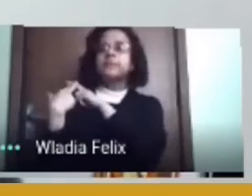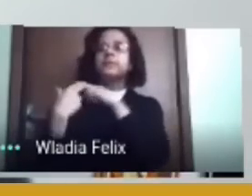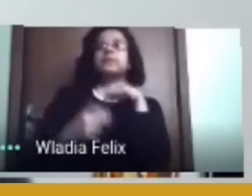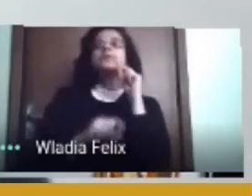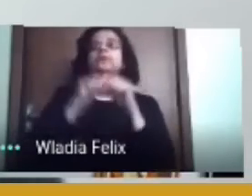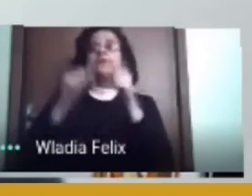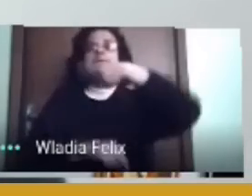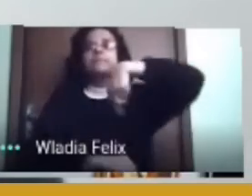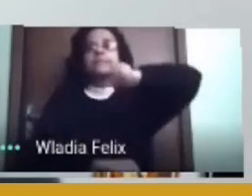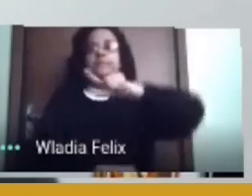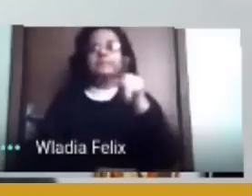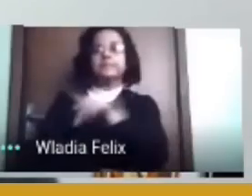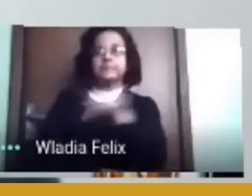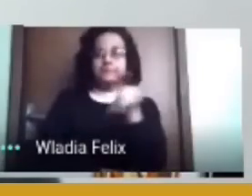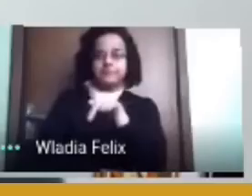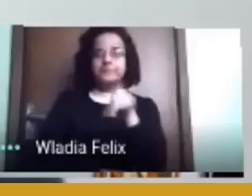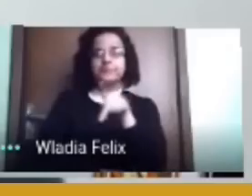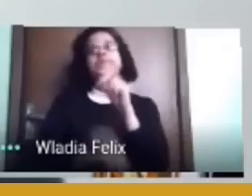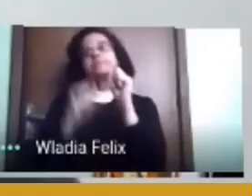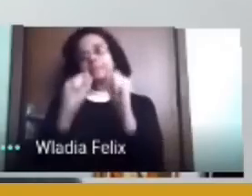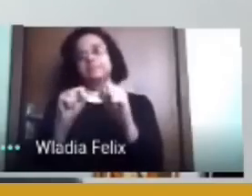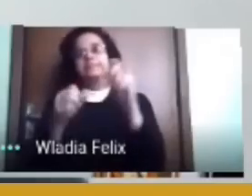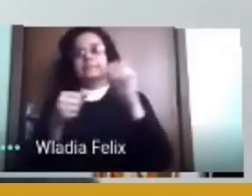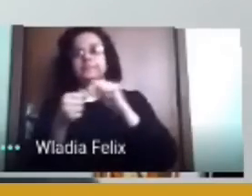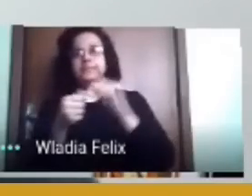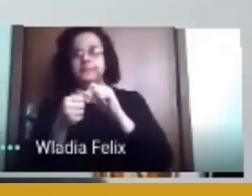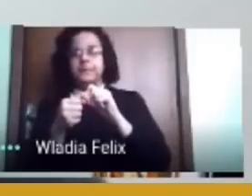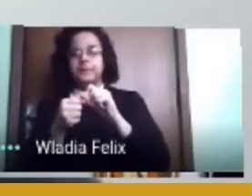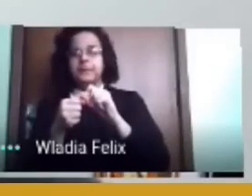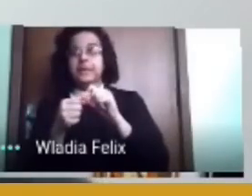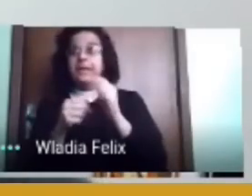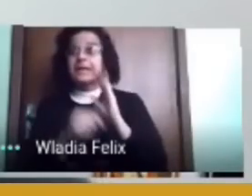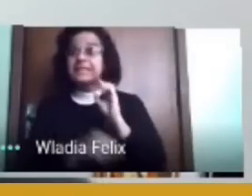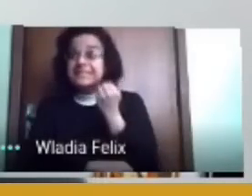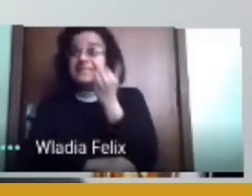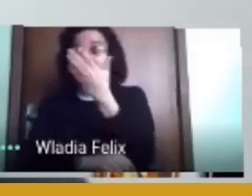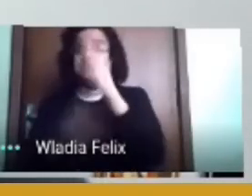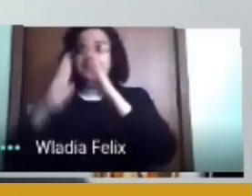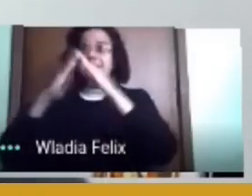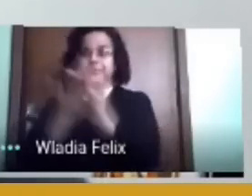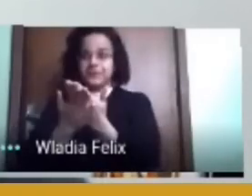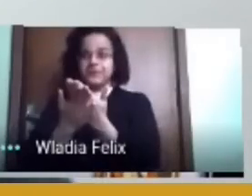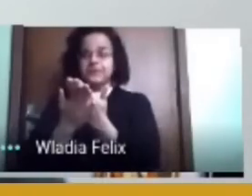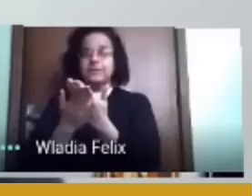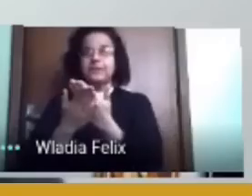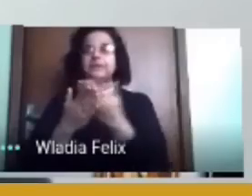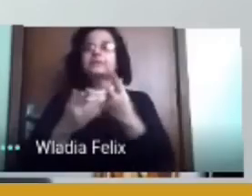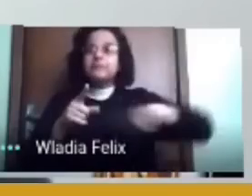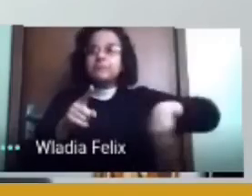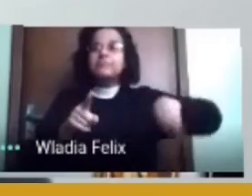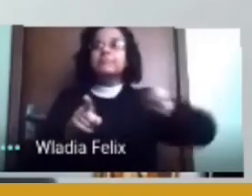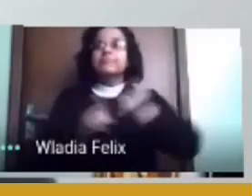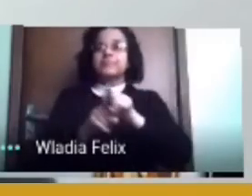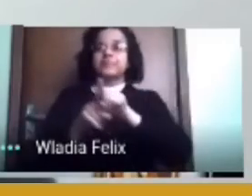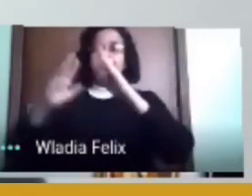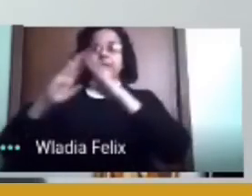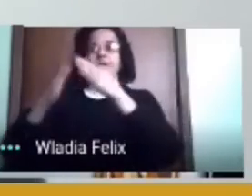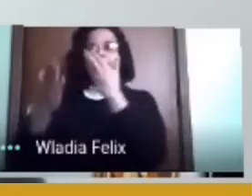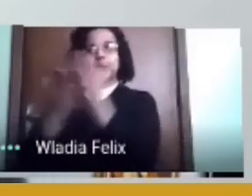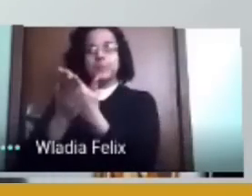fazer. Lá no chão da escola, eu volto a dizer, a experiência do chão da escola me foi muito importante, porque